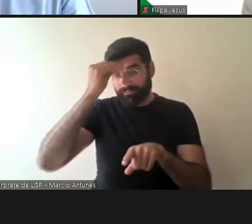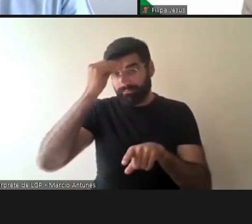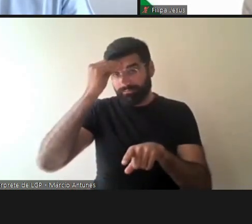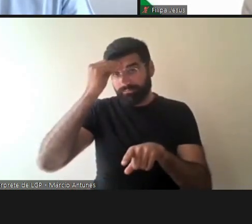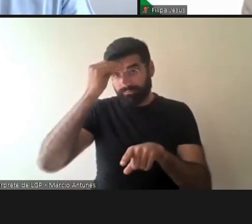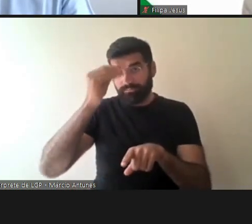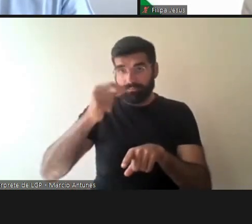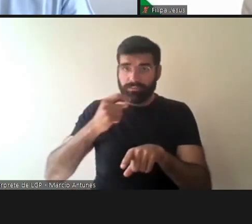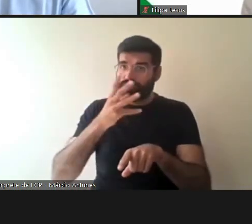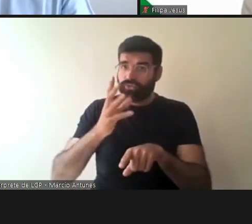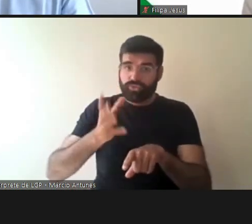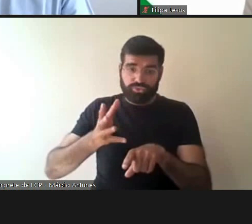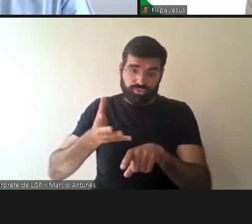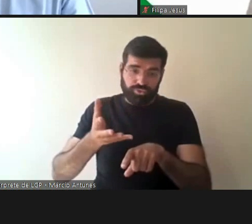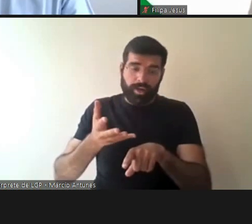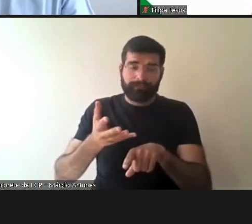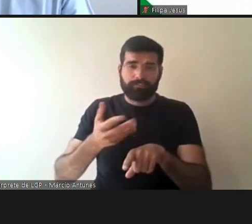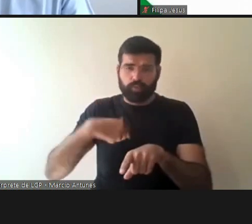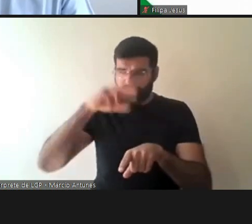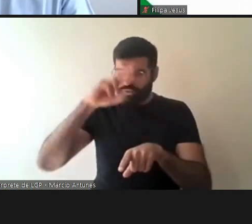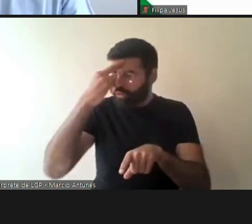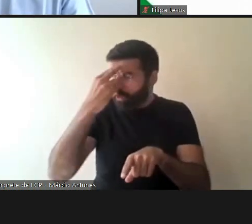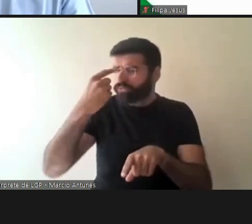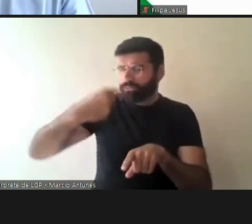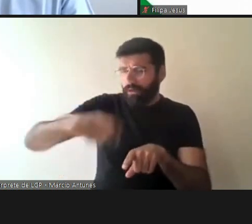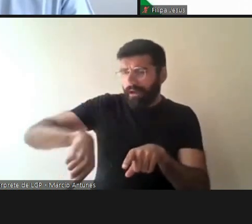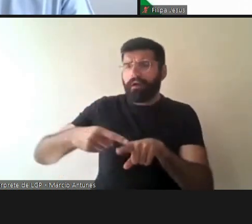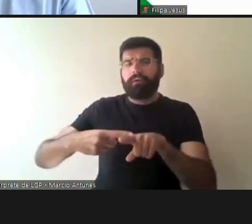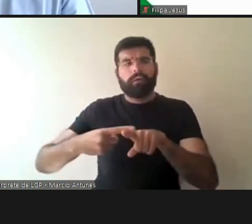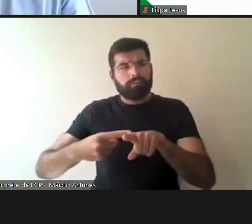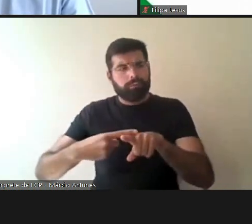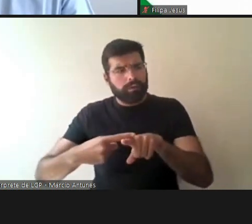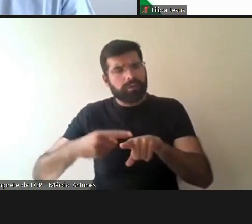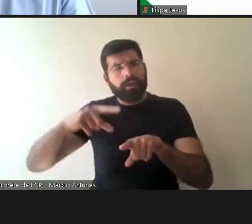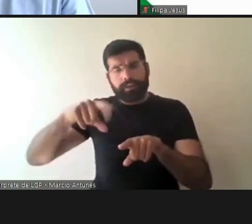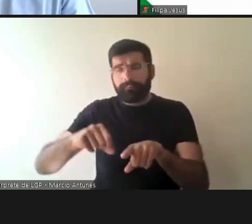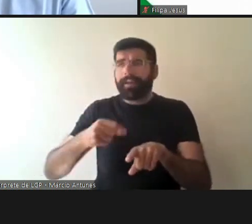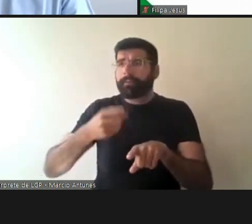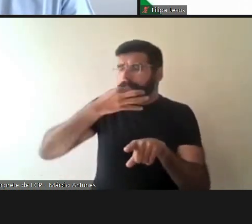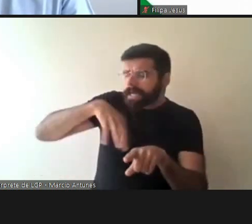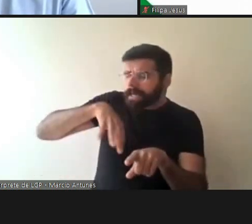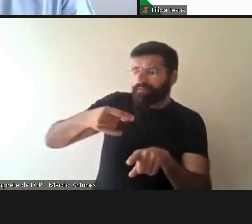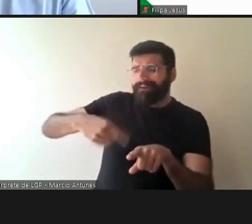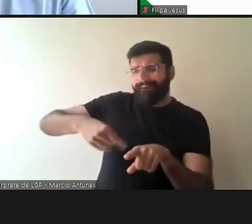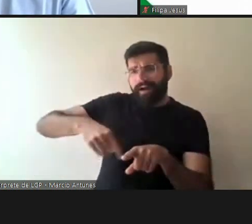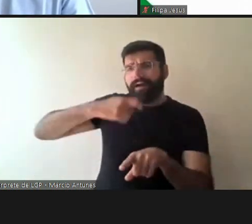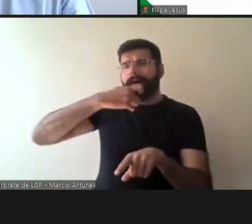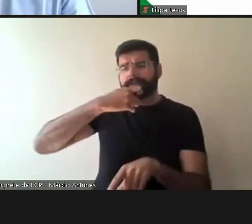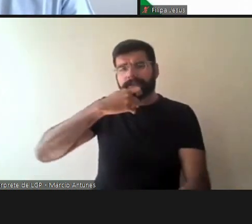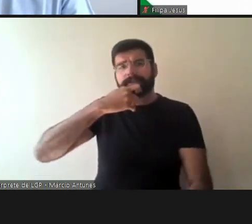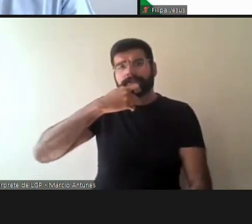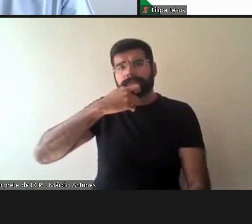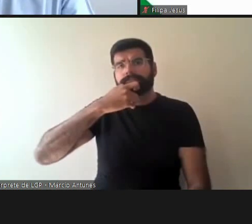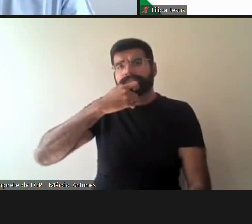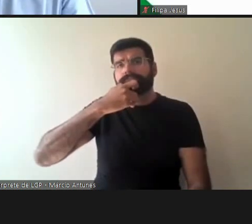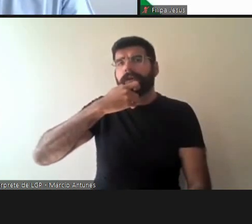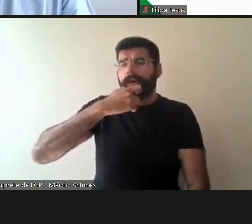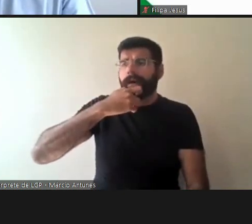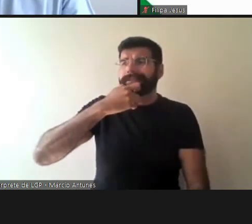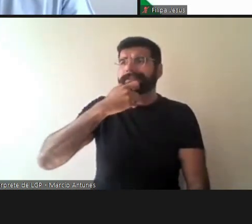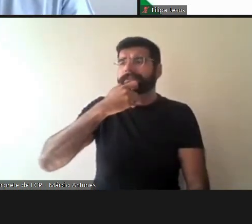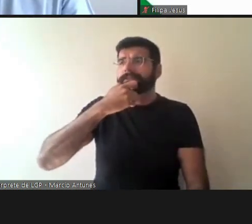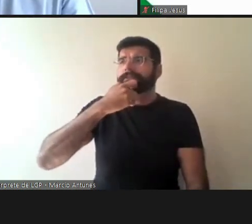já o disse, com bastante empenho e com a modéstia necessária de quem está, não sendo uma